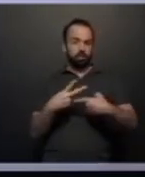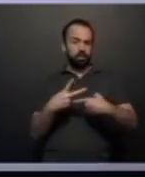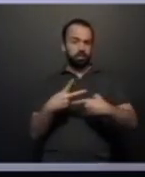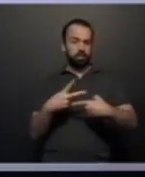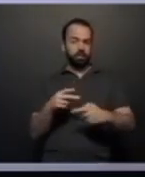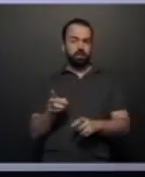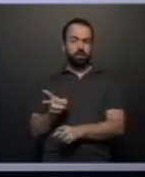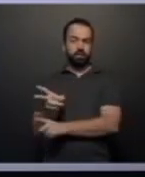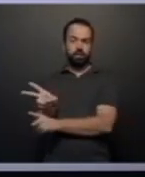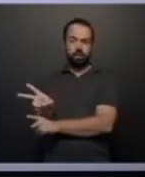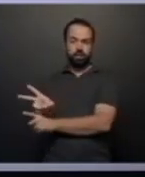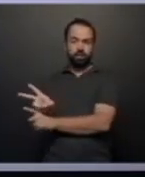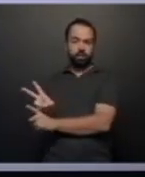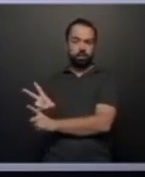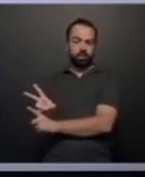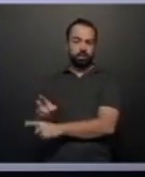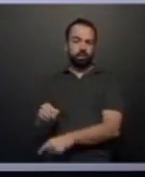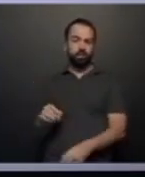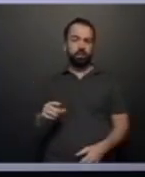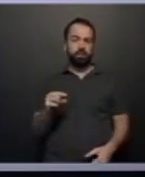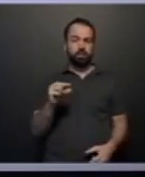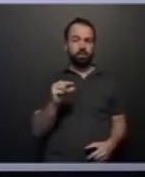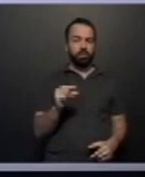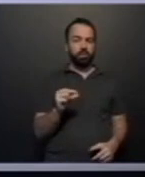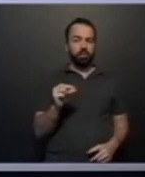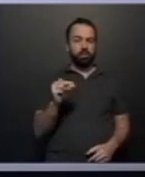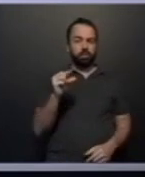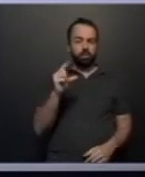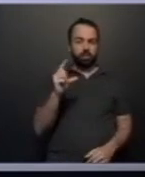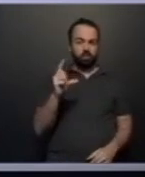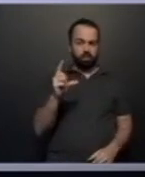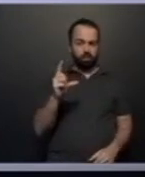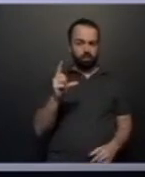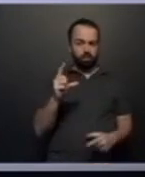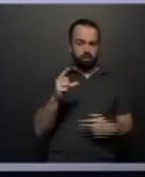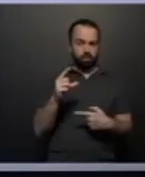que e menor ou igual que.